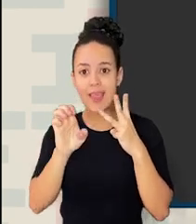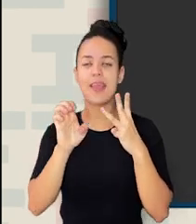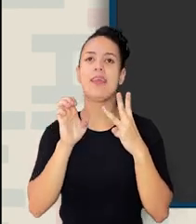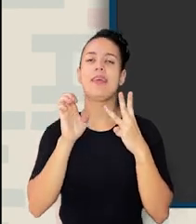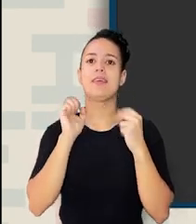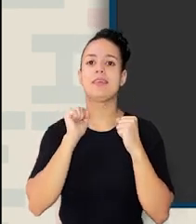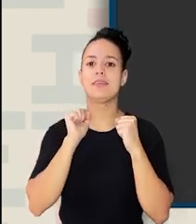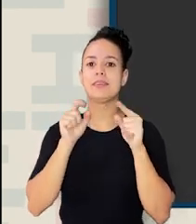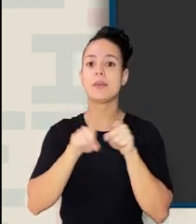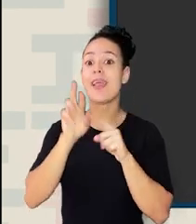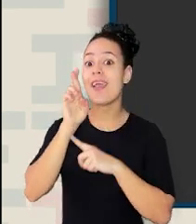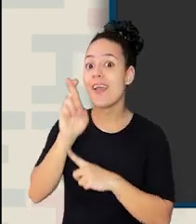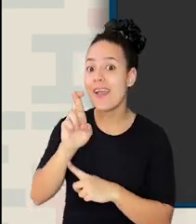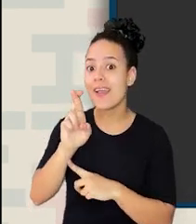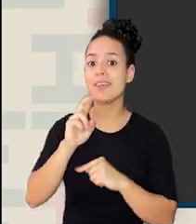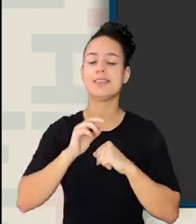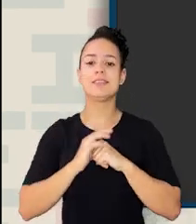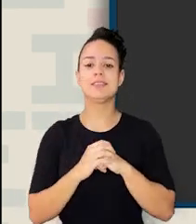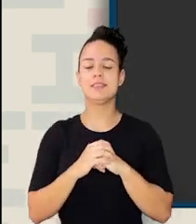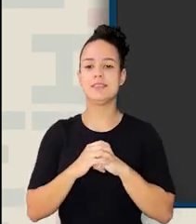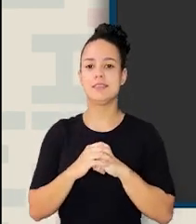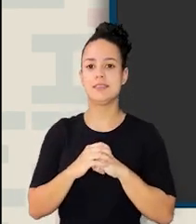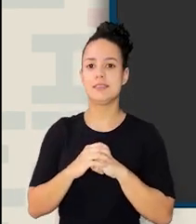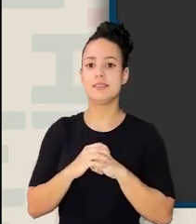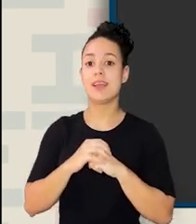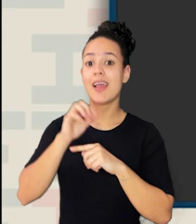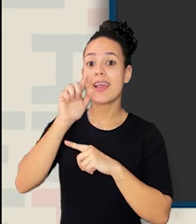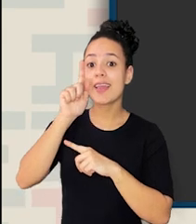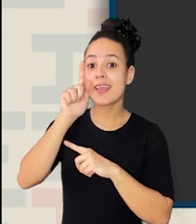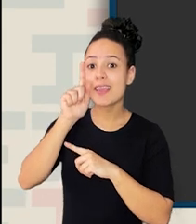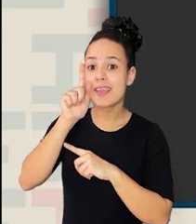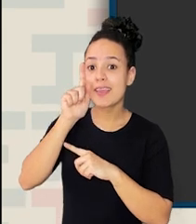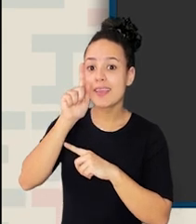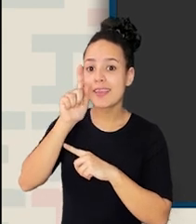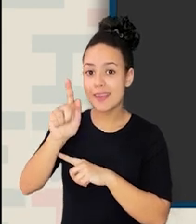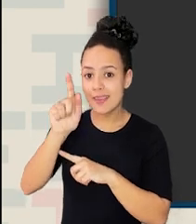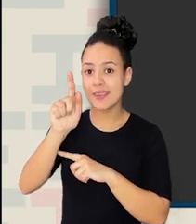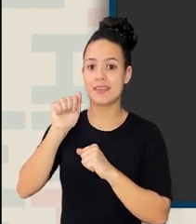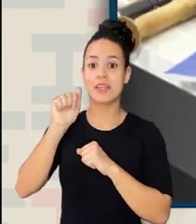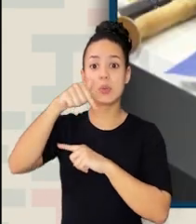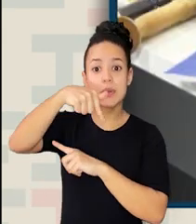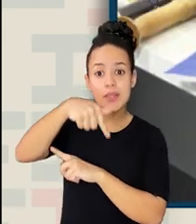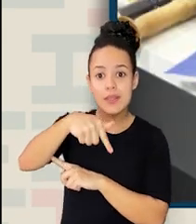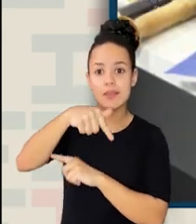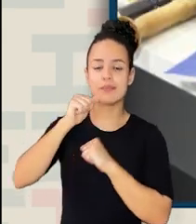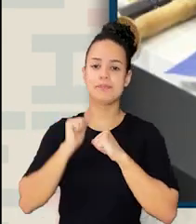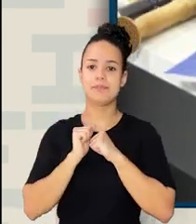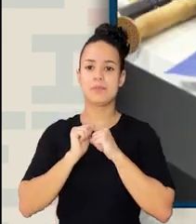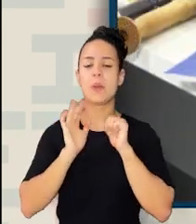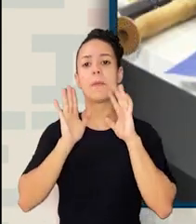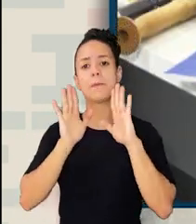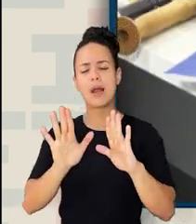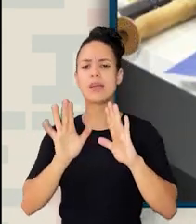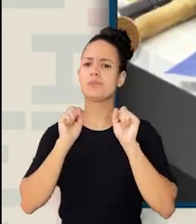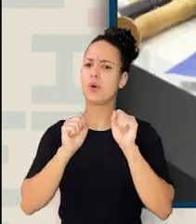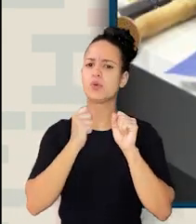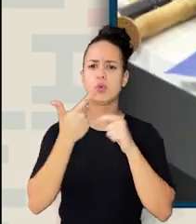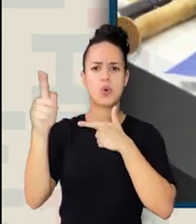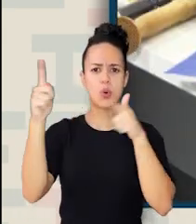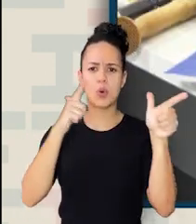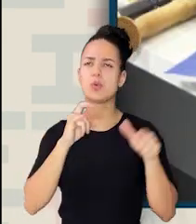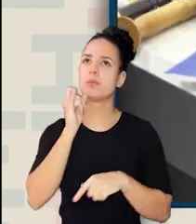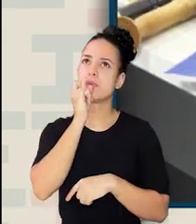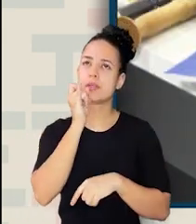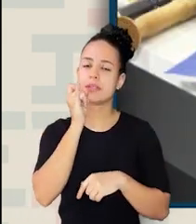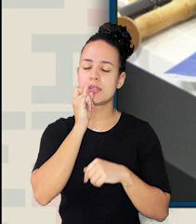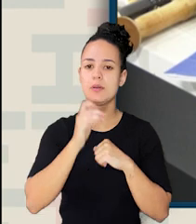o R, o G e o Q. Mas você pode usar muitos outros, como